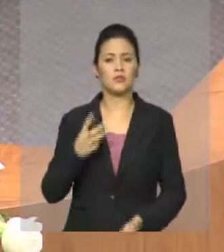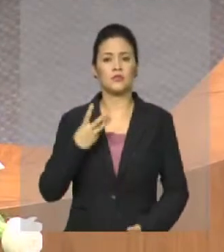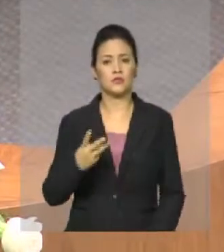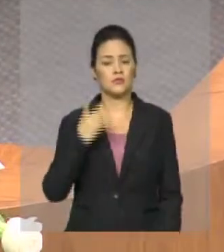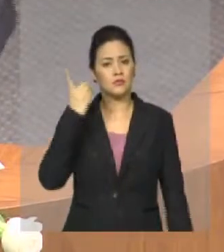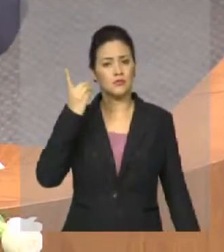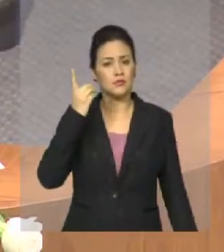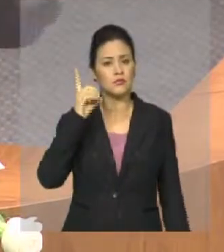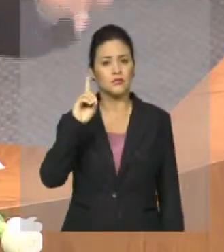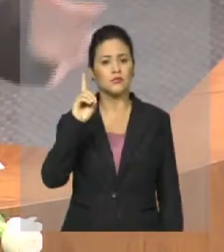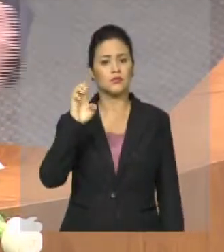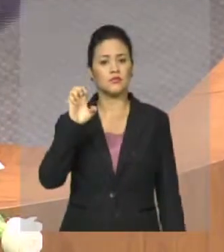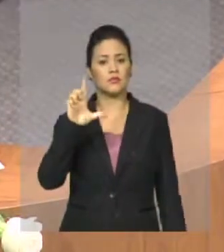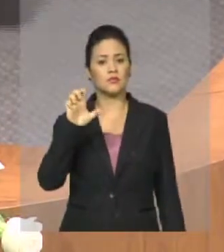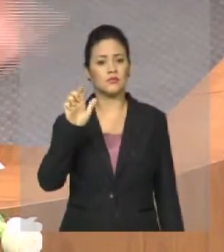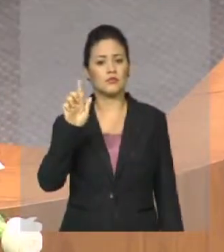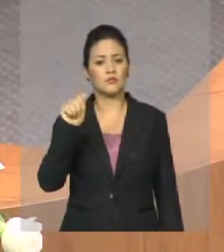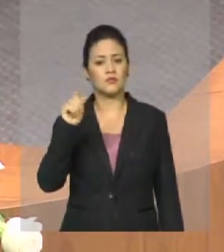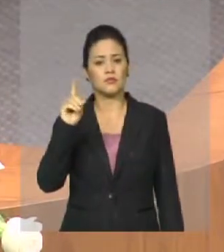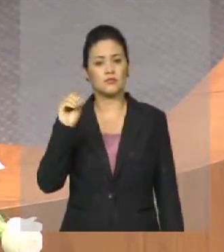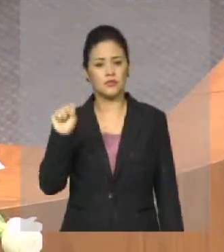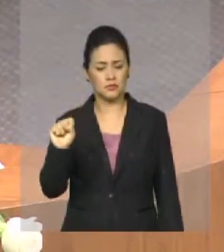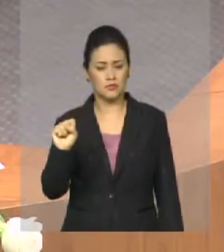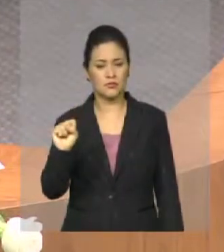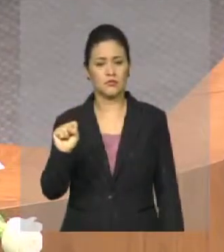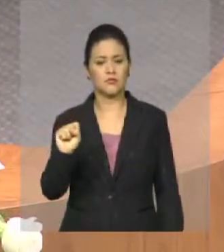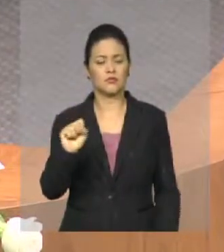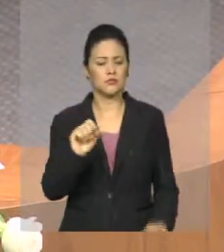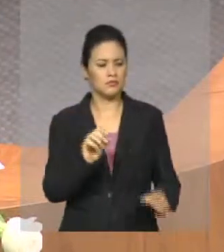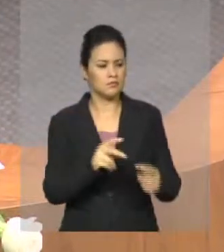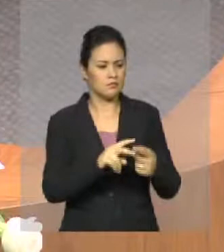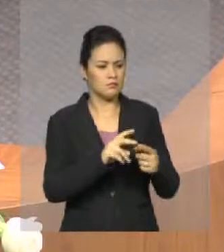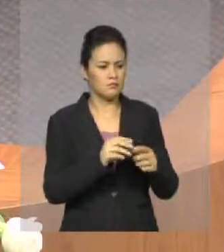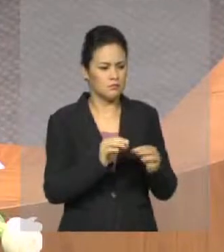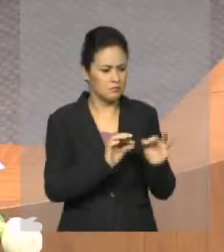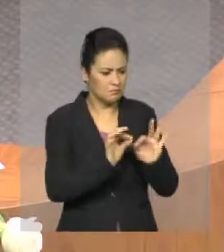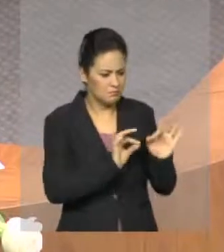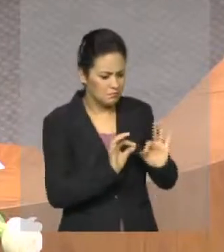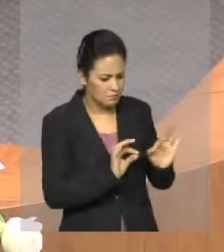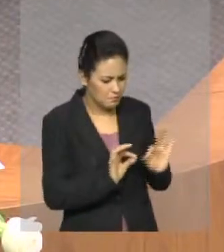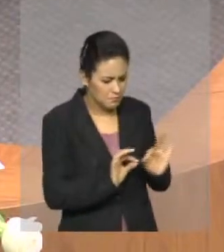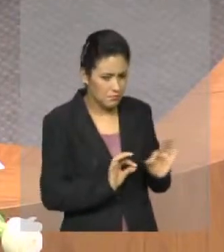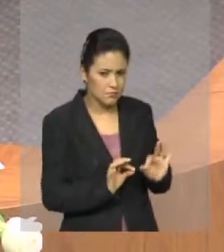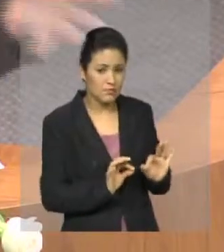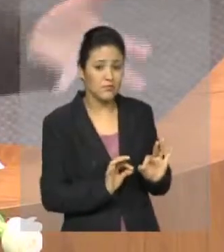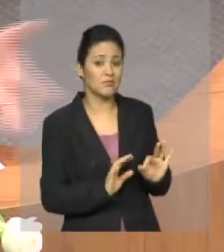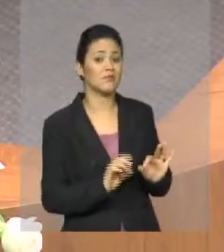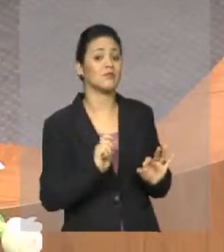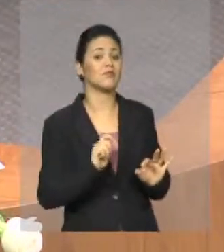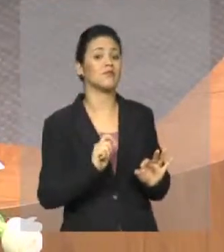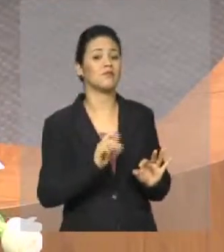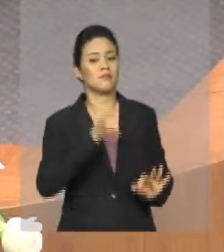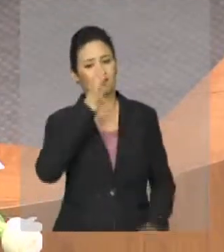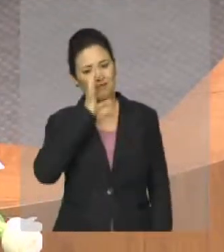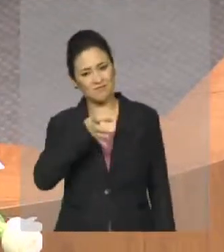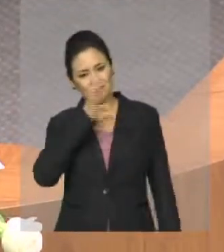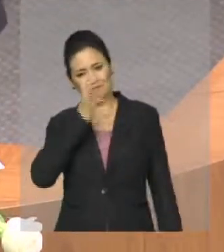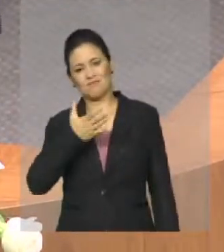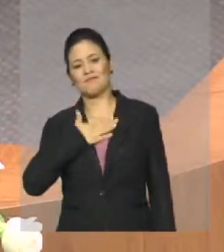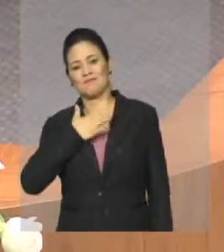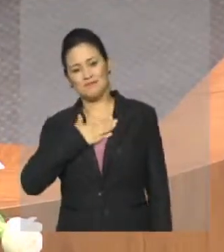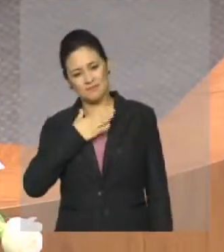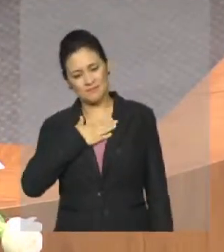4, e aí armaram uma situação, querendo me envolver direto com o caso do Décio Sá,